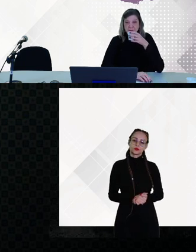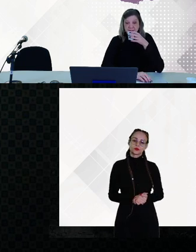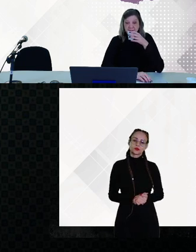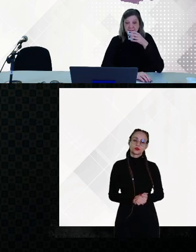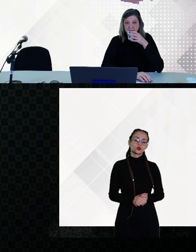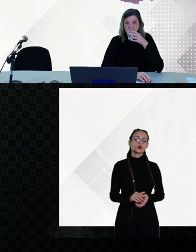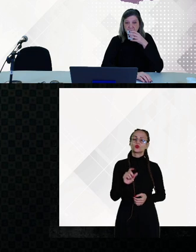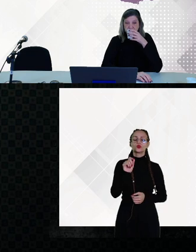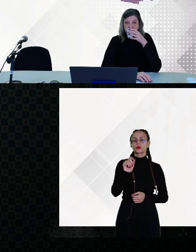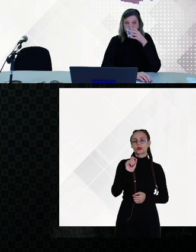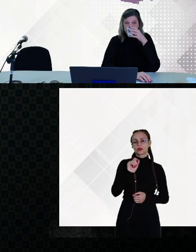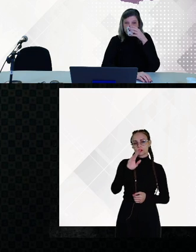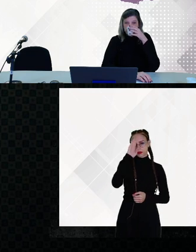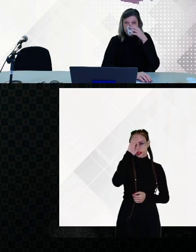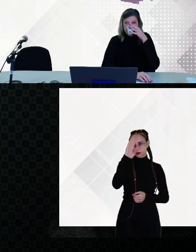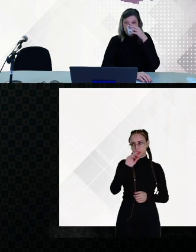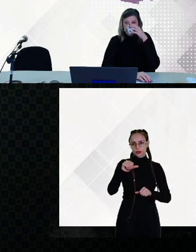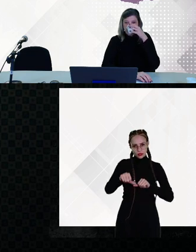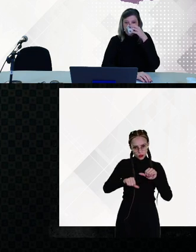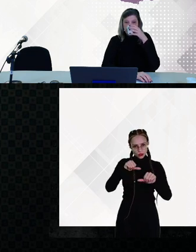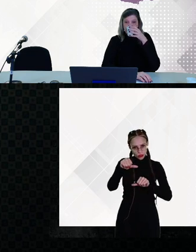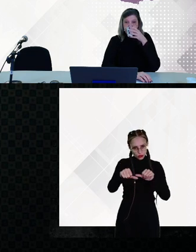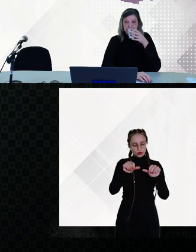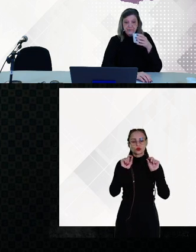principais alterações.